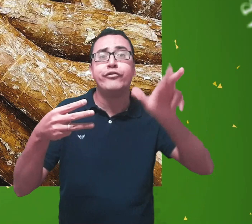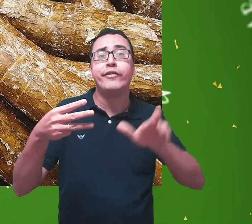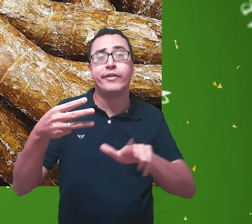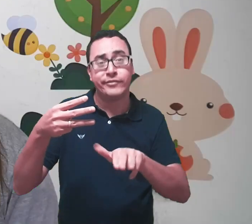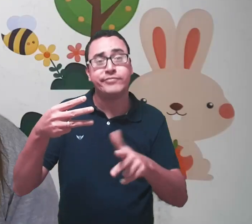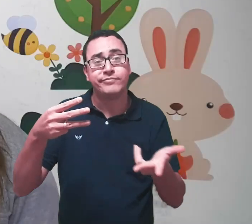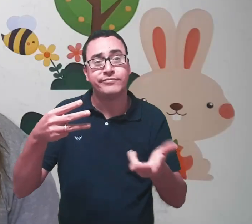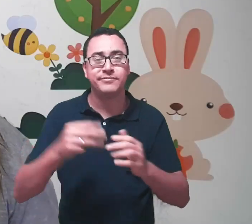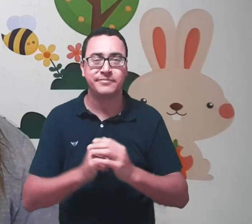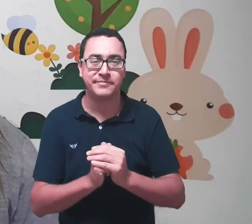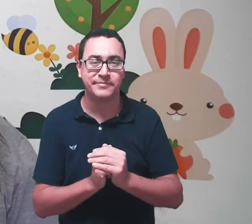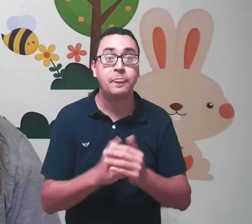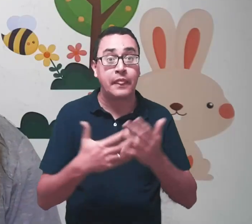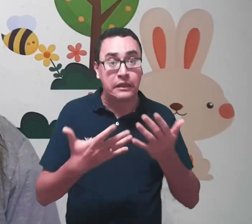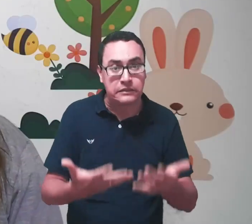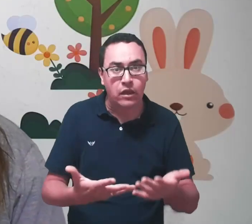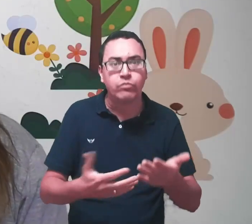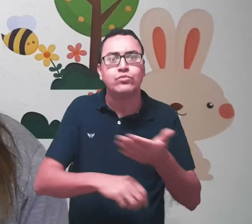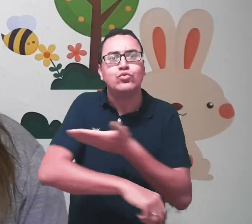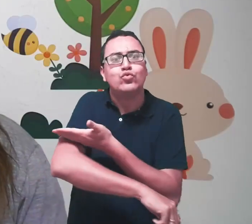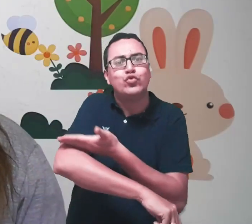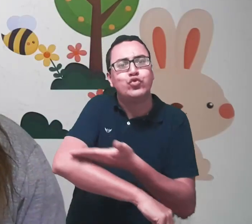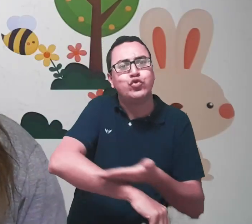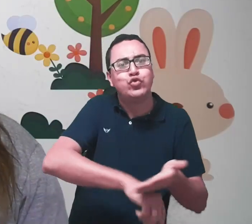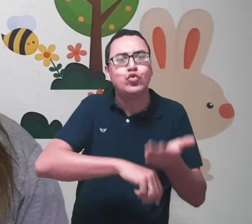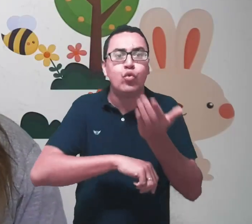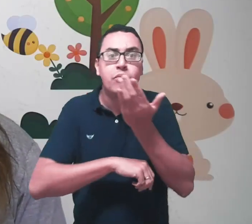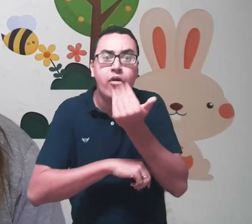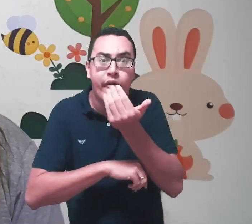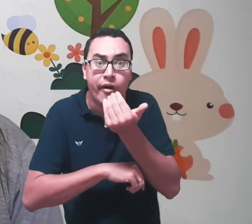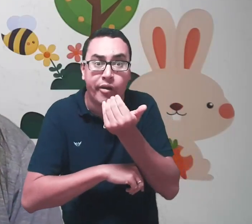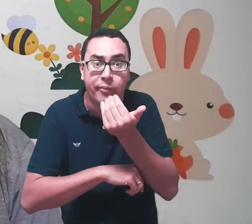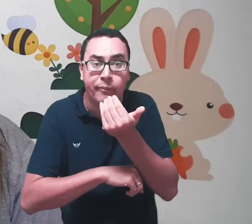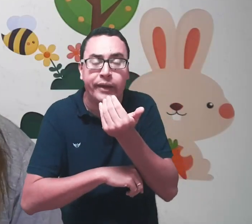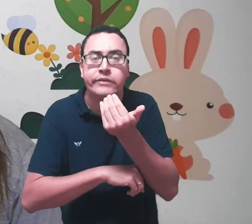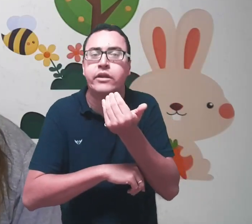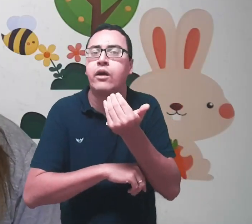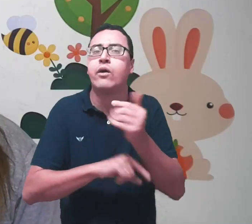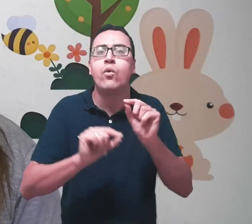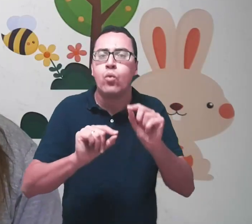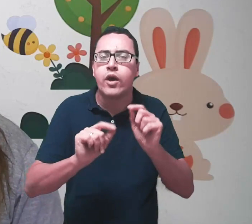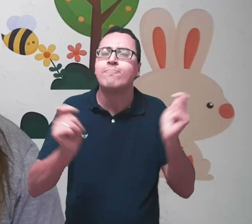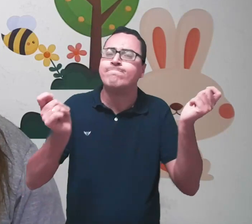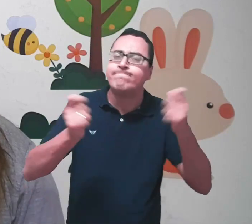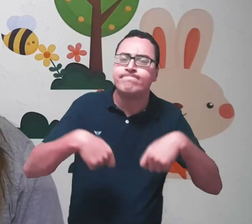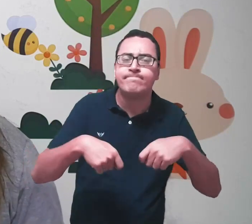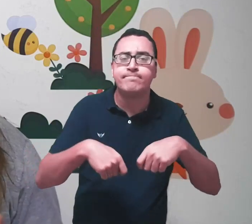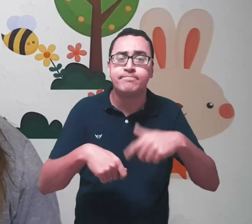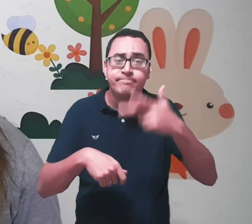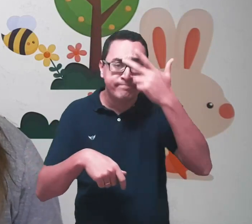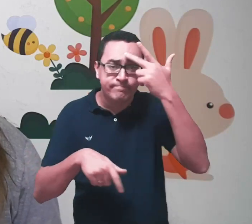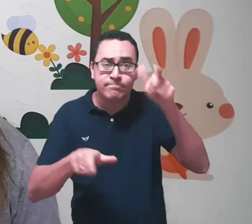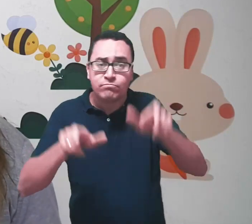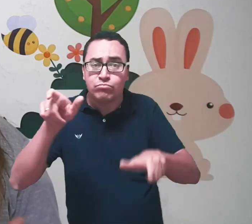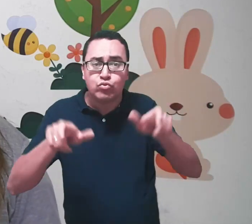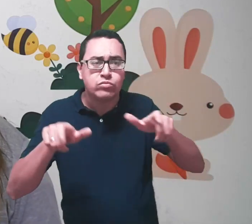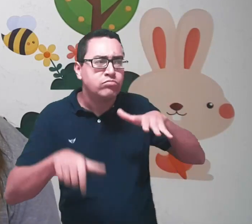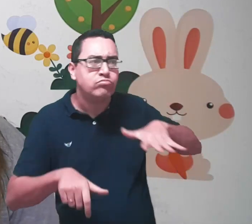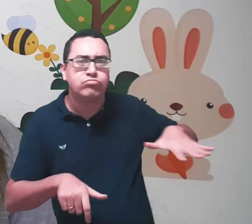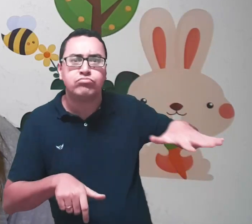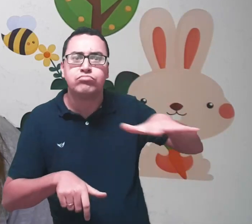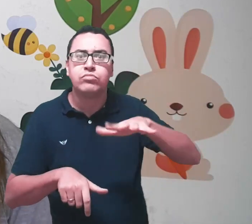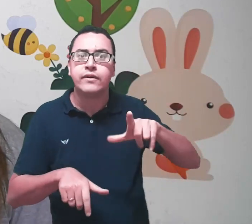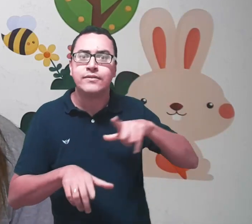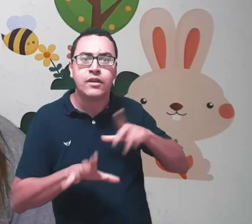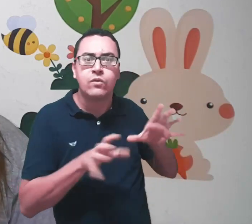consumido. Esses hábitos alimentares, eles permitem que os seres vivos, eles sejam